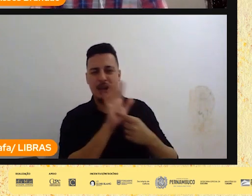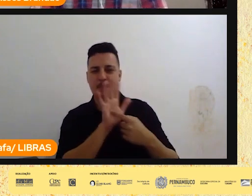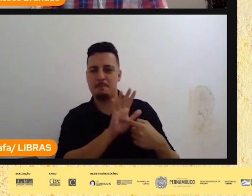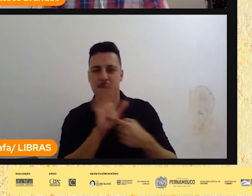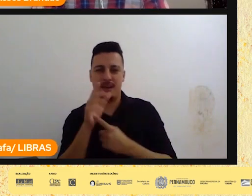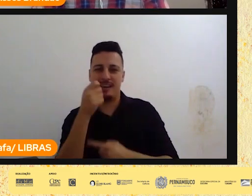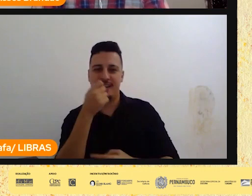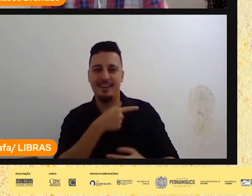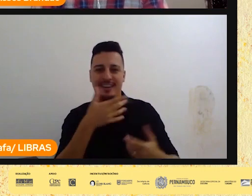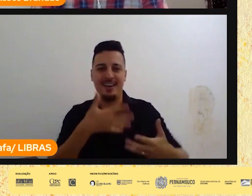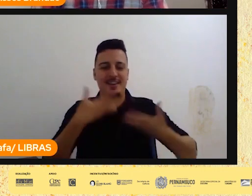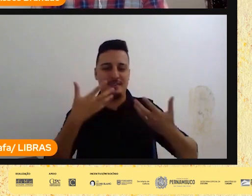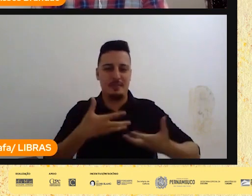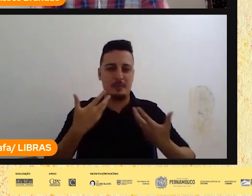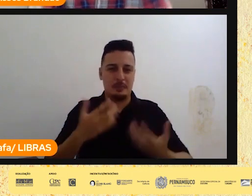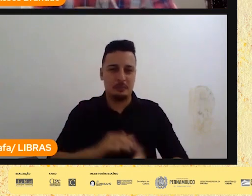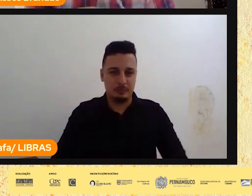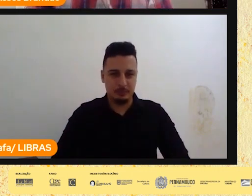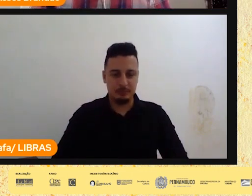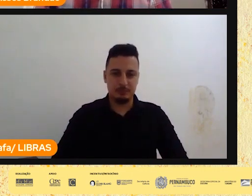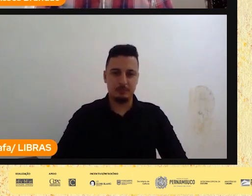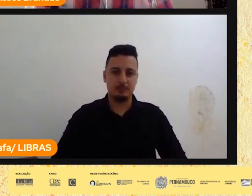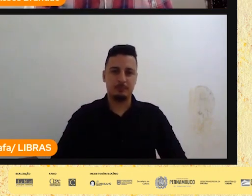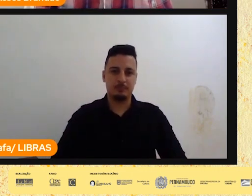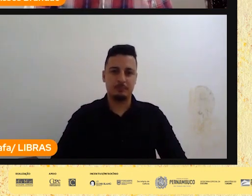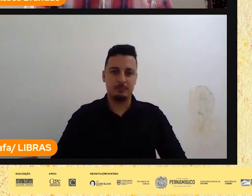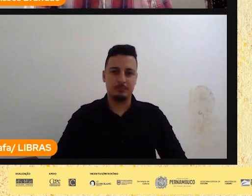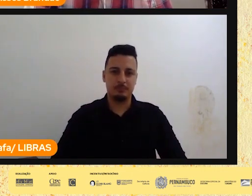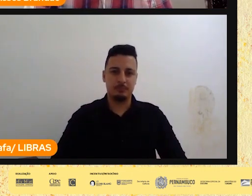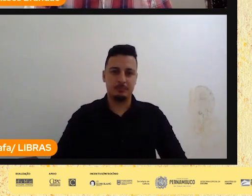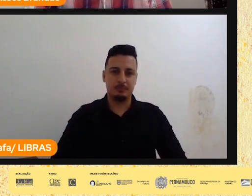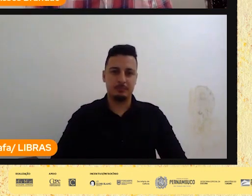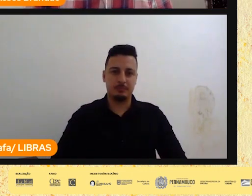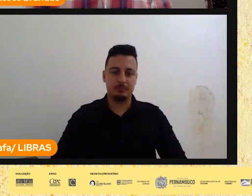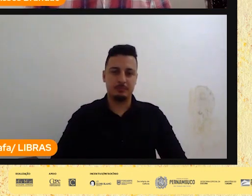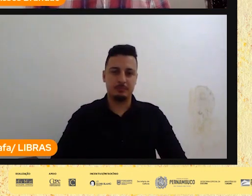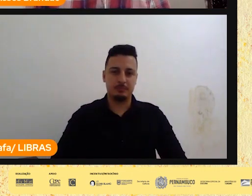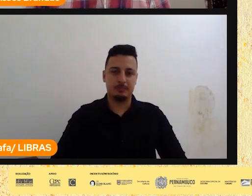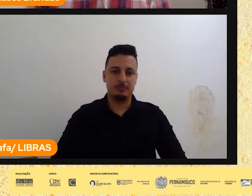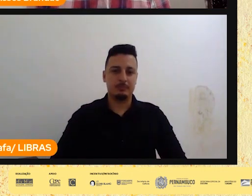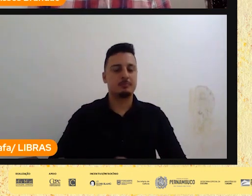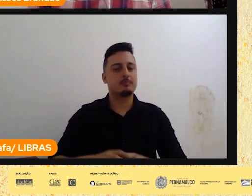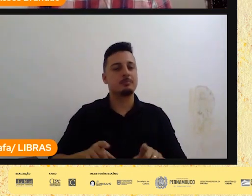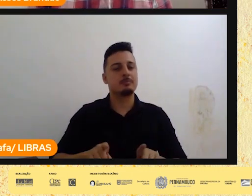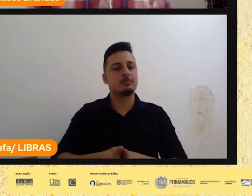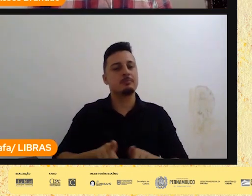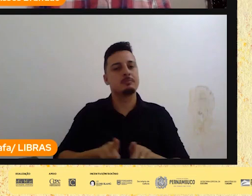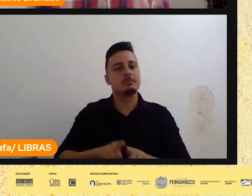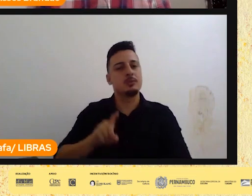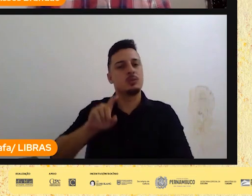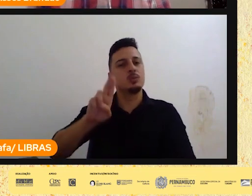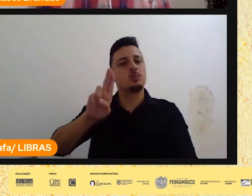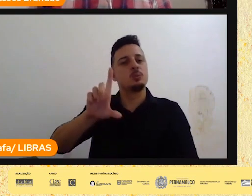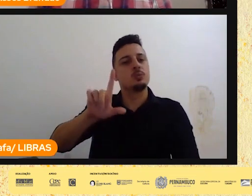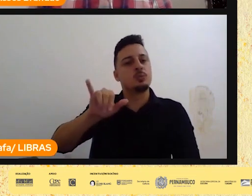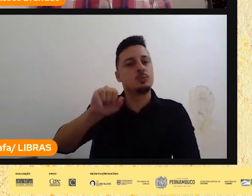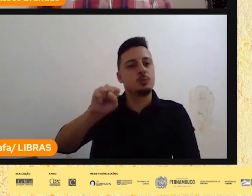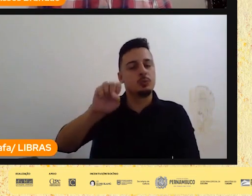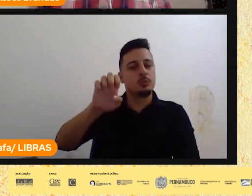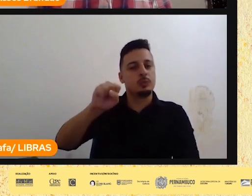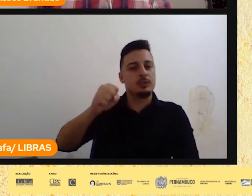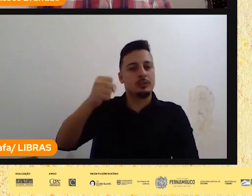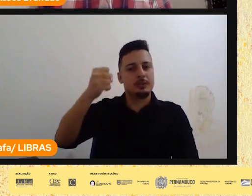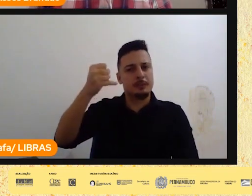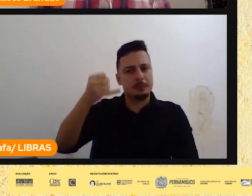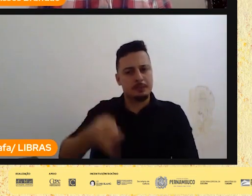muita alegria também. E Ulisses falou já dos Jangadeiros, mas o Além da Lenda é exatamente, já